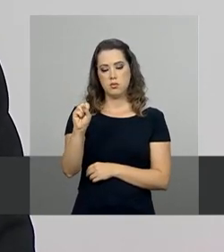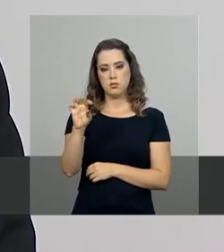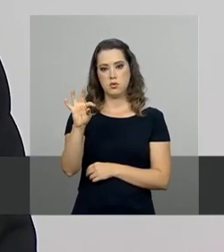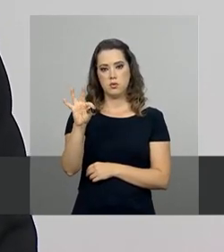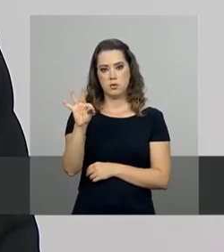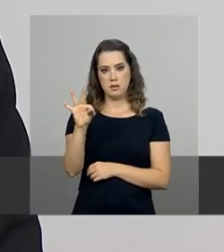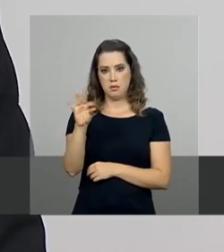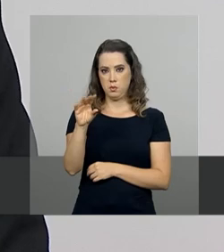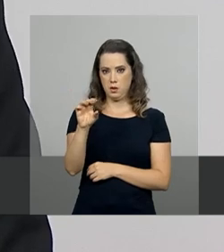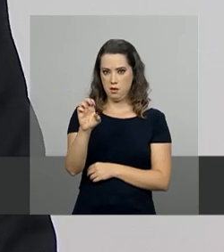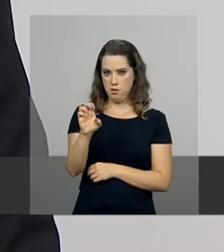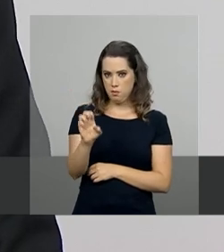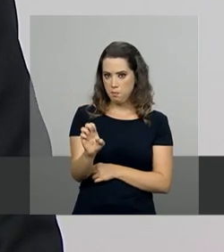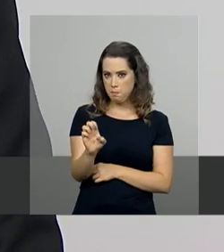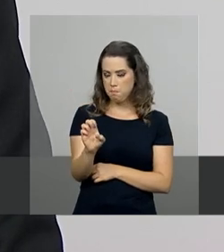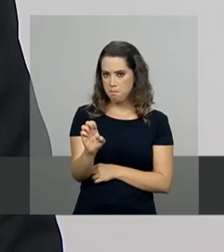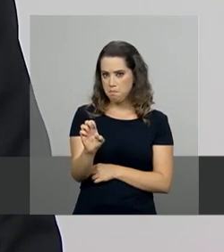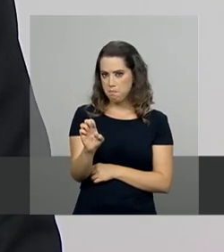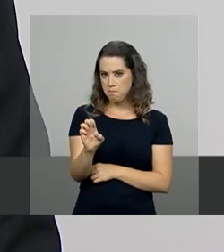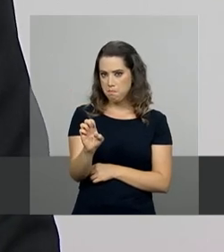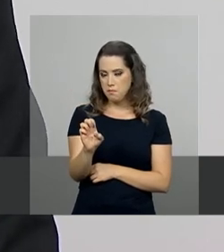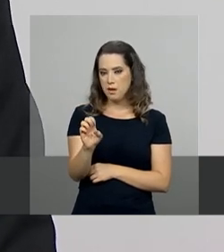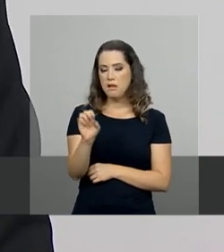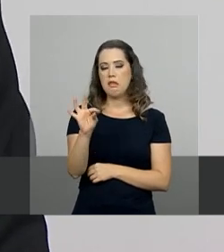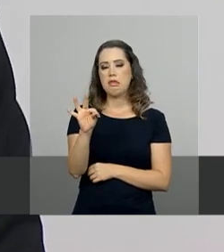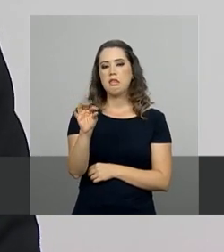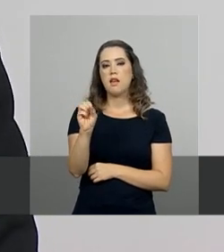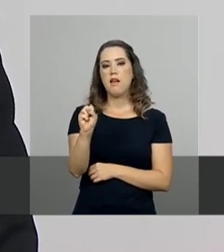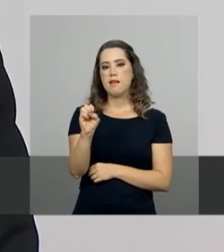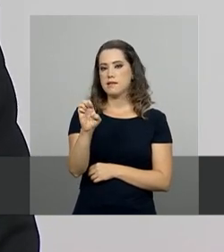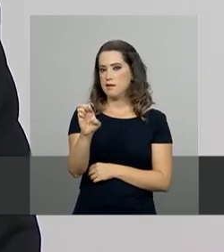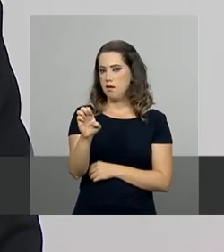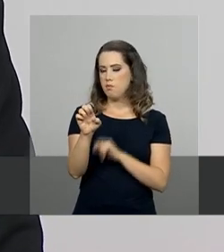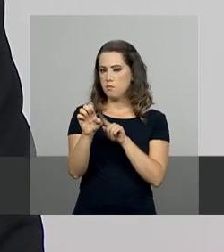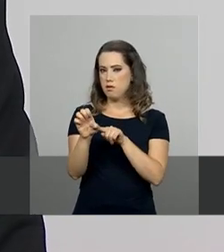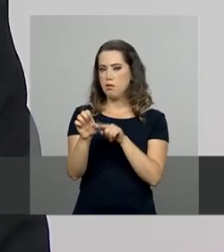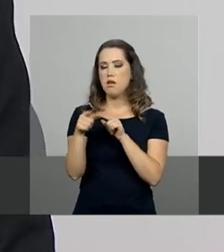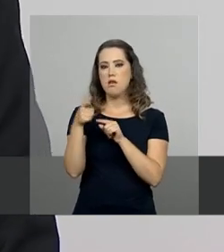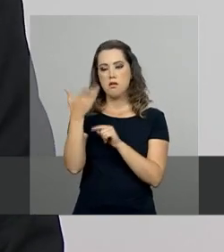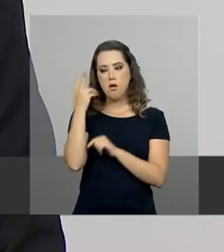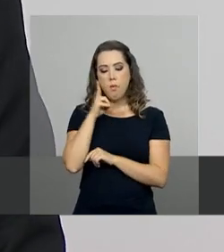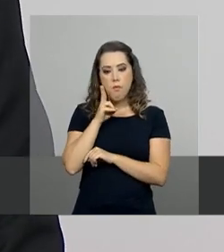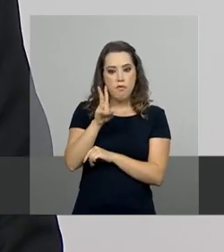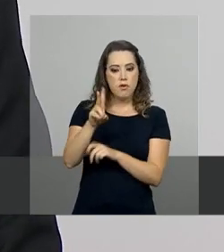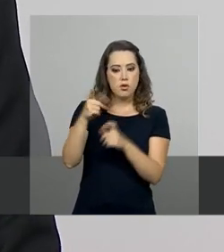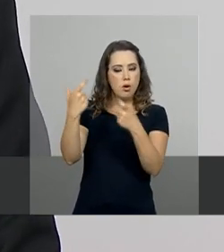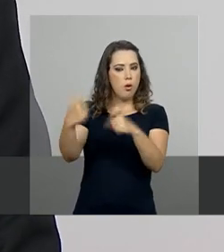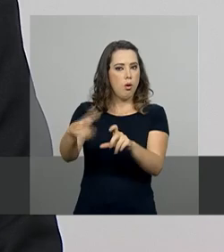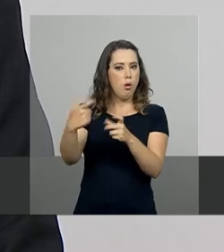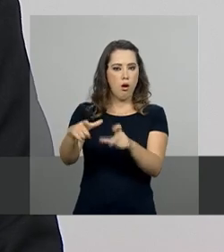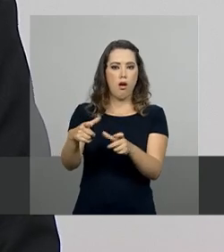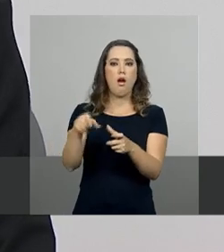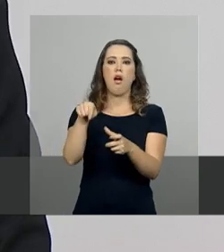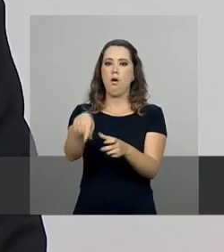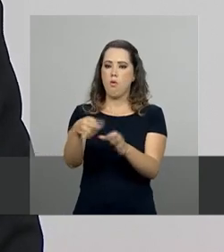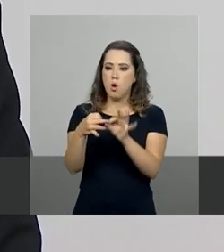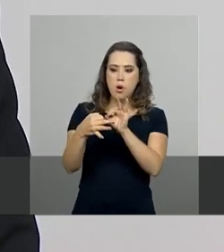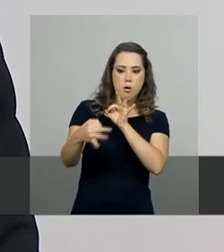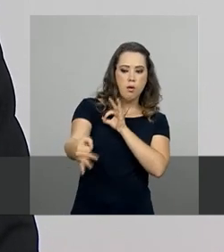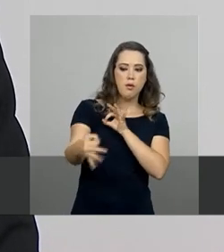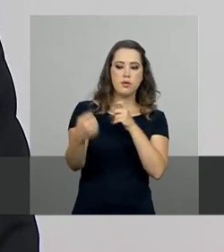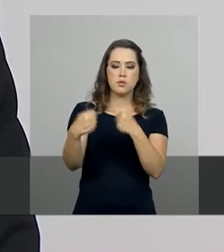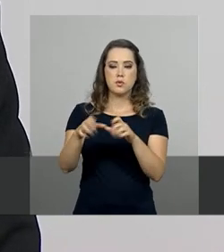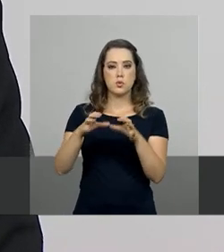anos atrás e muitos locais se não são as forças armadas e os trabalhos que